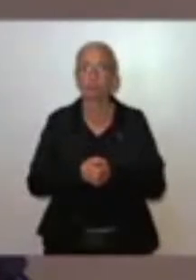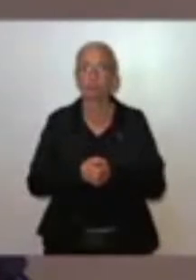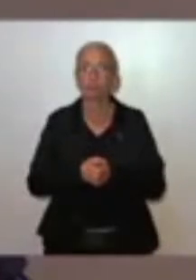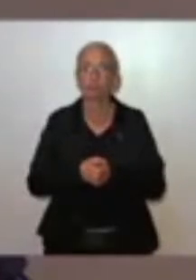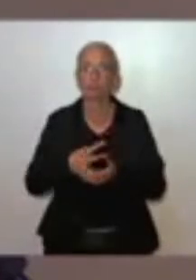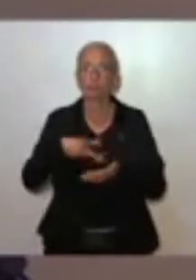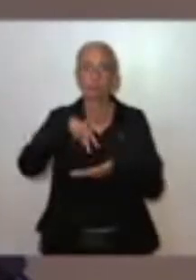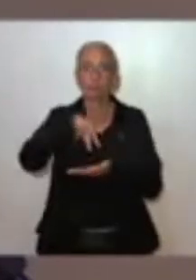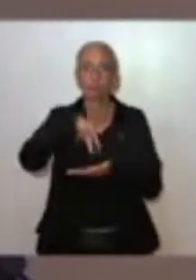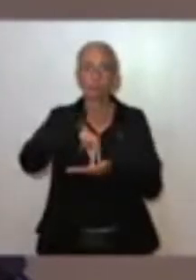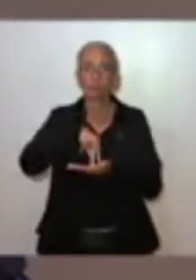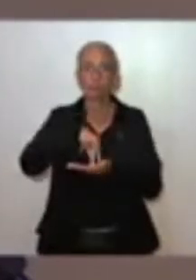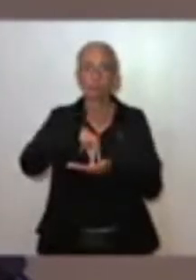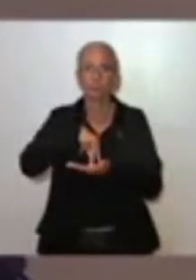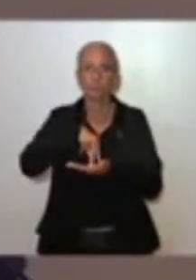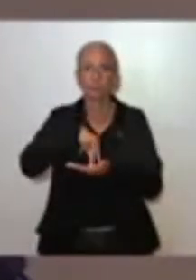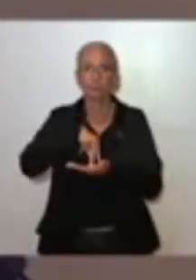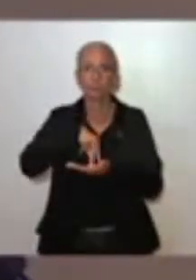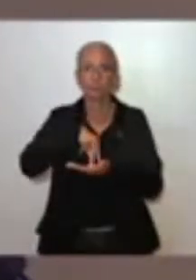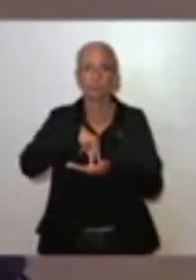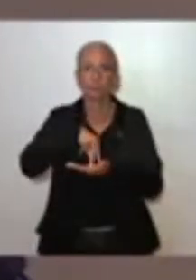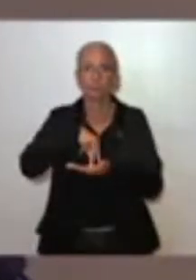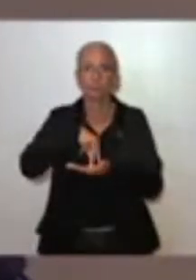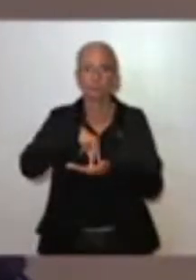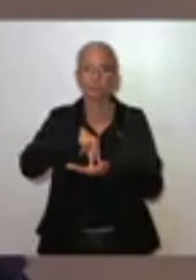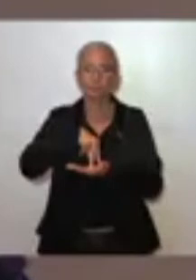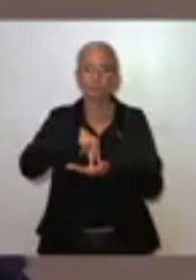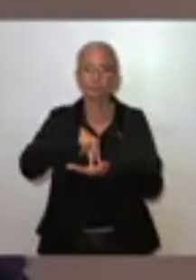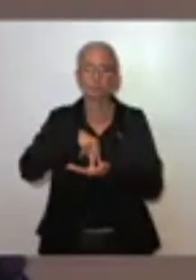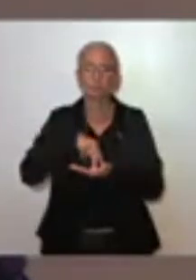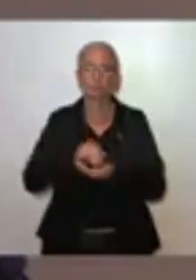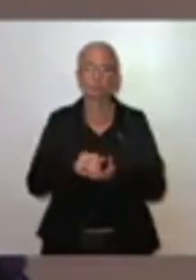é apenas se coloque de pé por favor